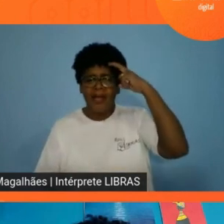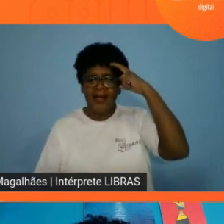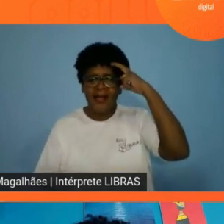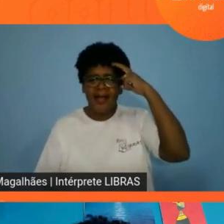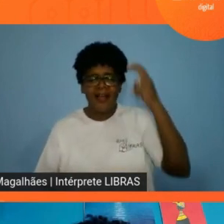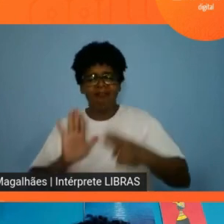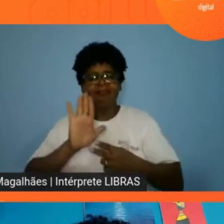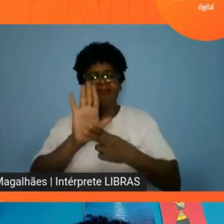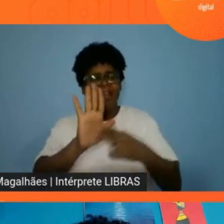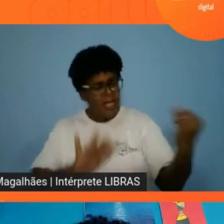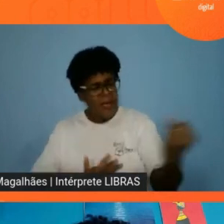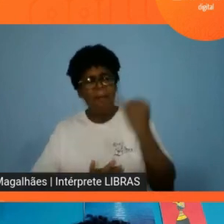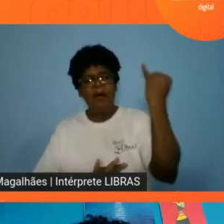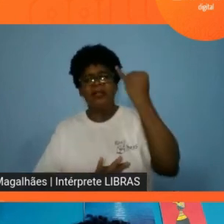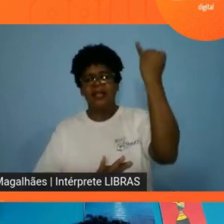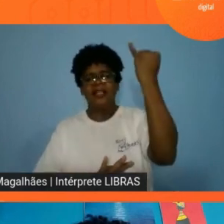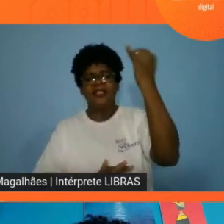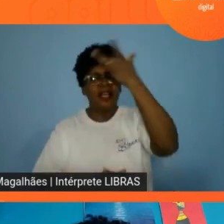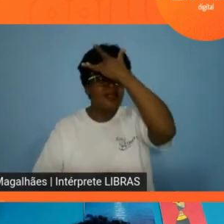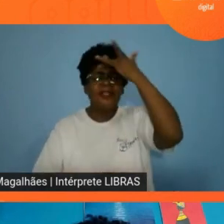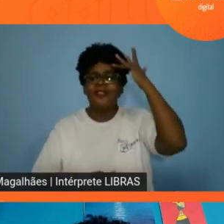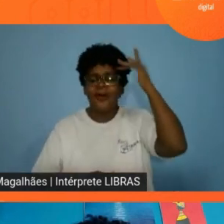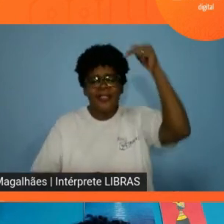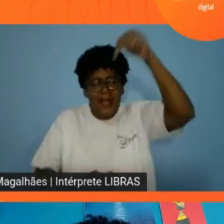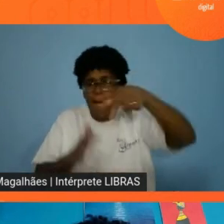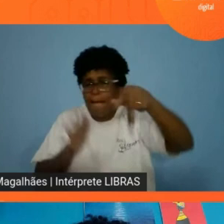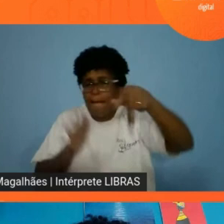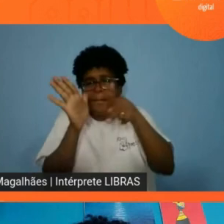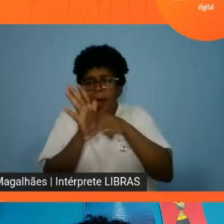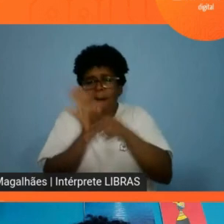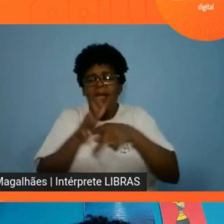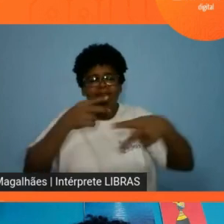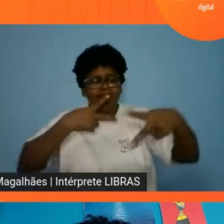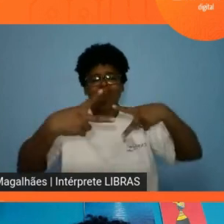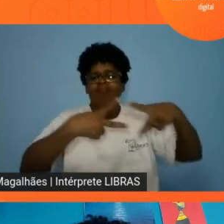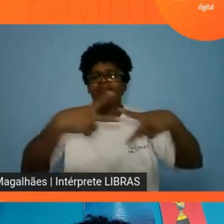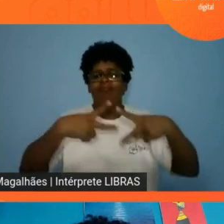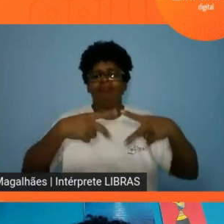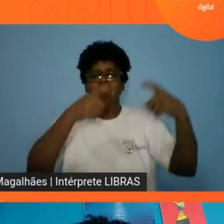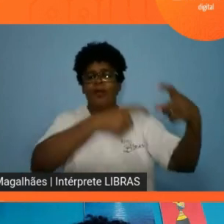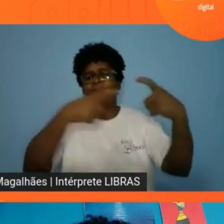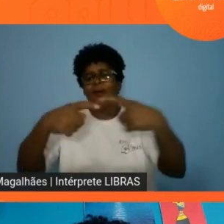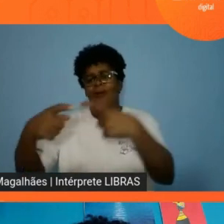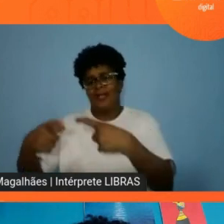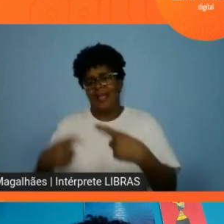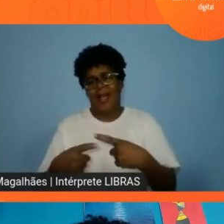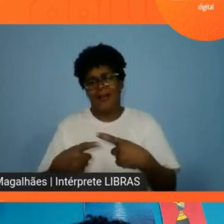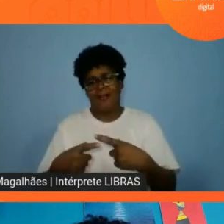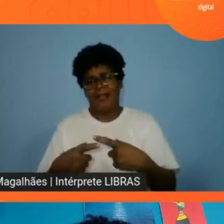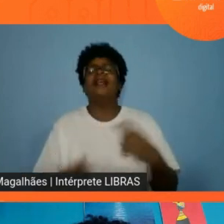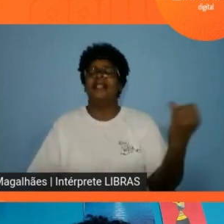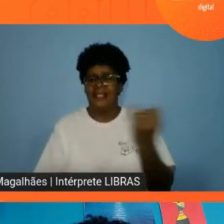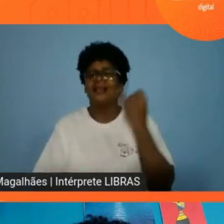nossas pessoas, artistas da casa, poetas, escritores e músicos da cidade. Isso é muito